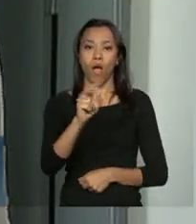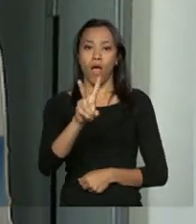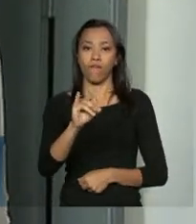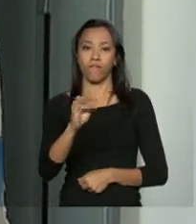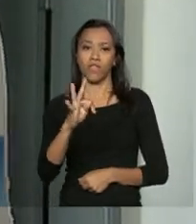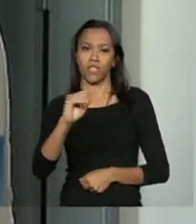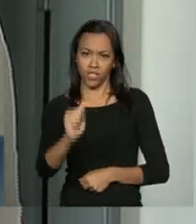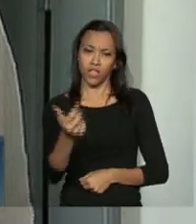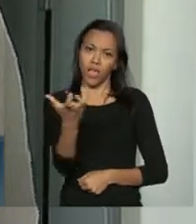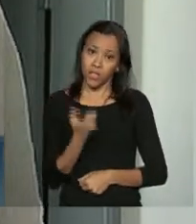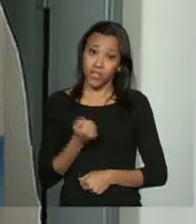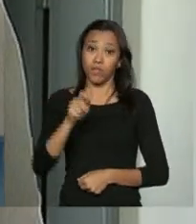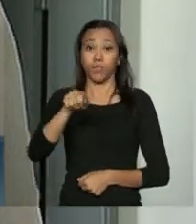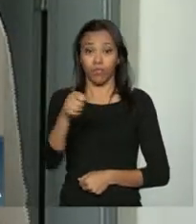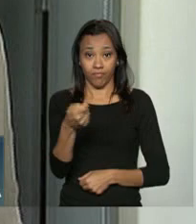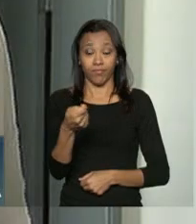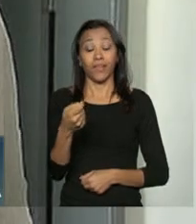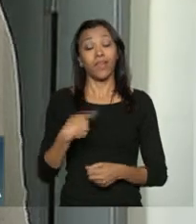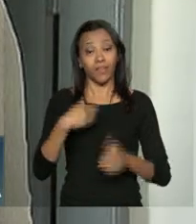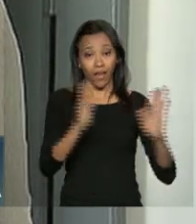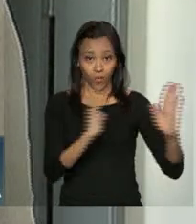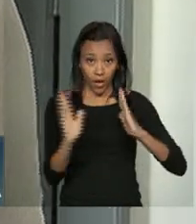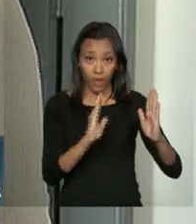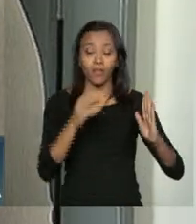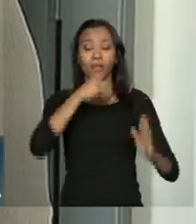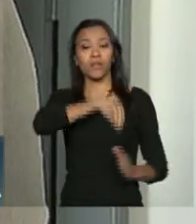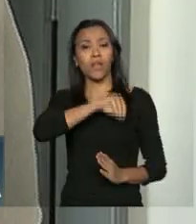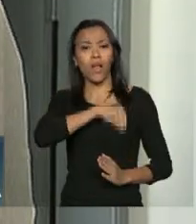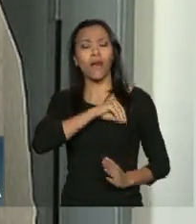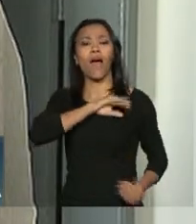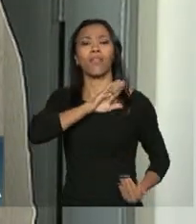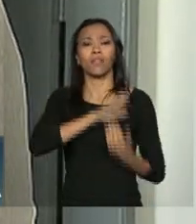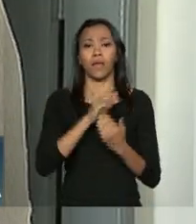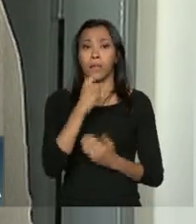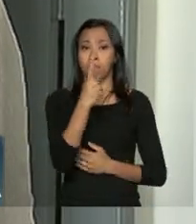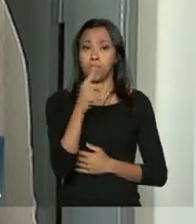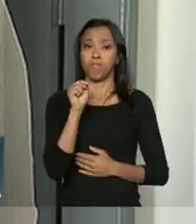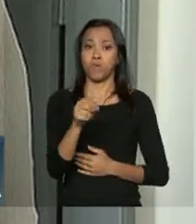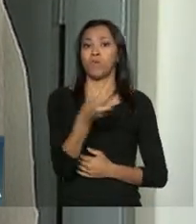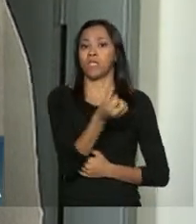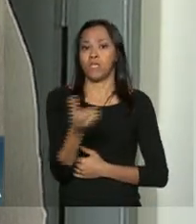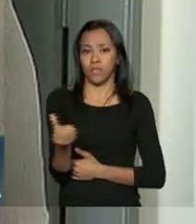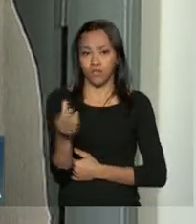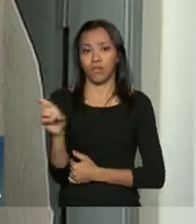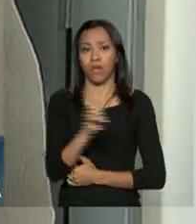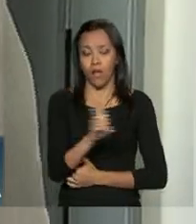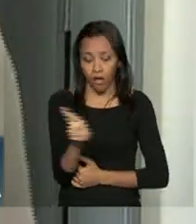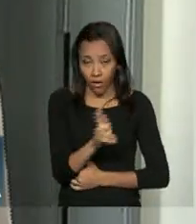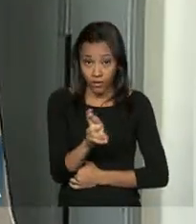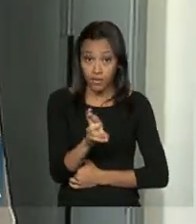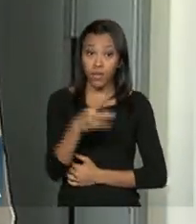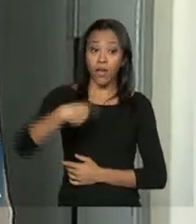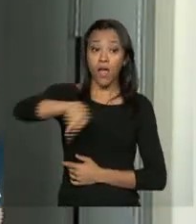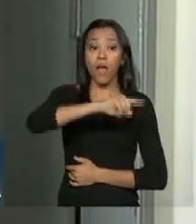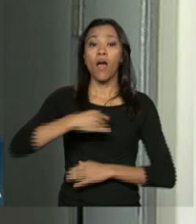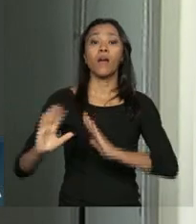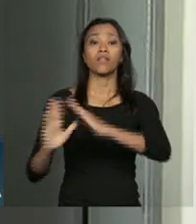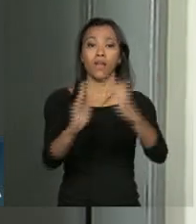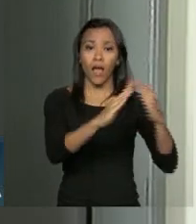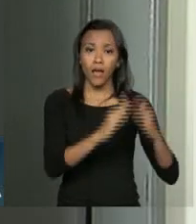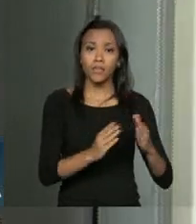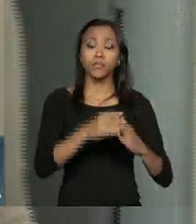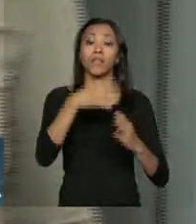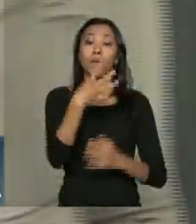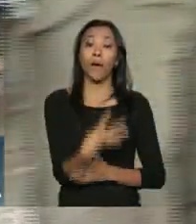programa Minha Casa Minha Vida, ou seja, tem renda mensal de até R$ 1.600. As casas têm